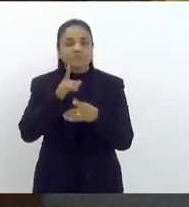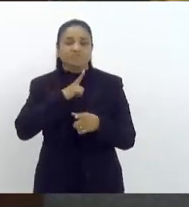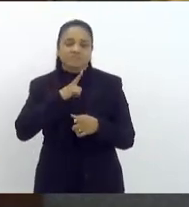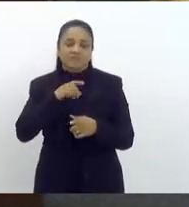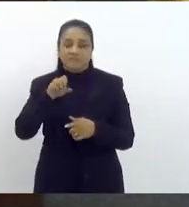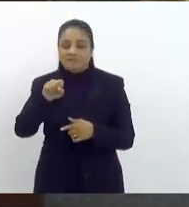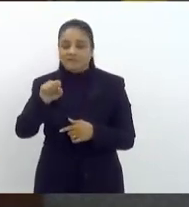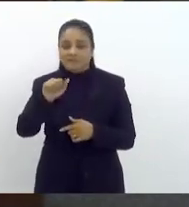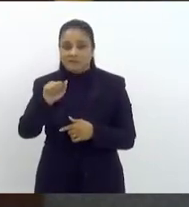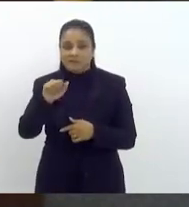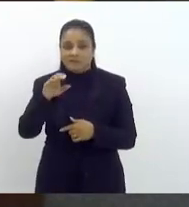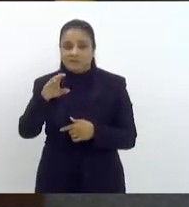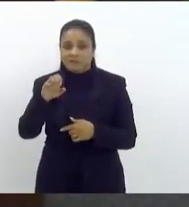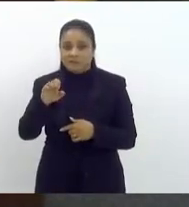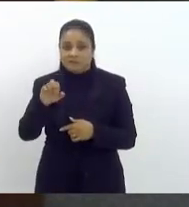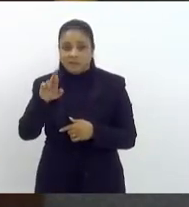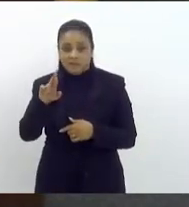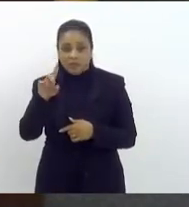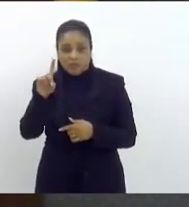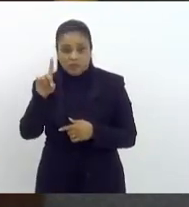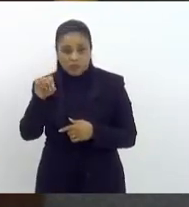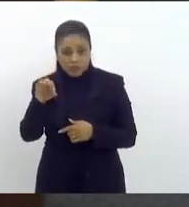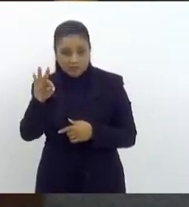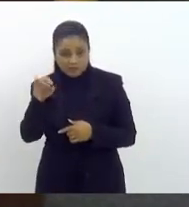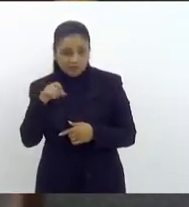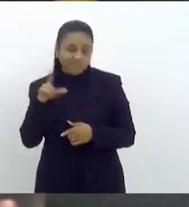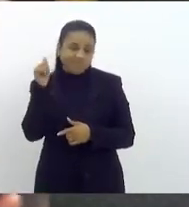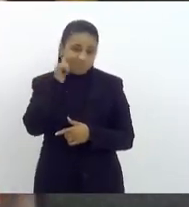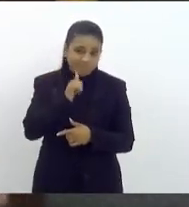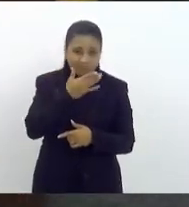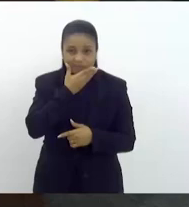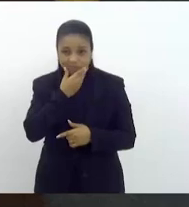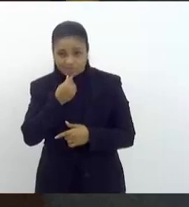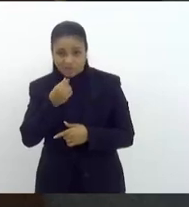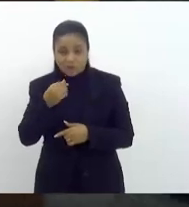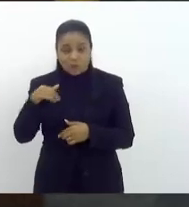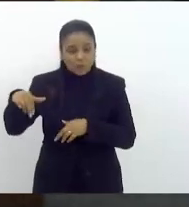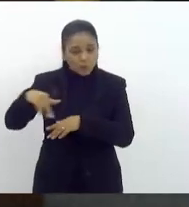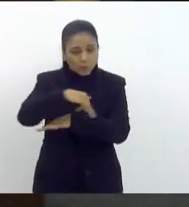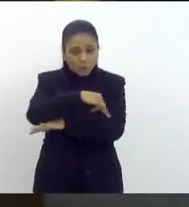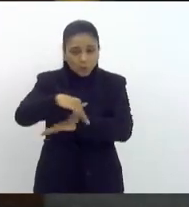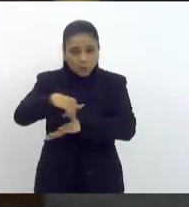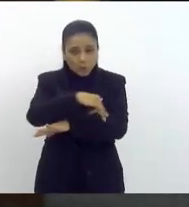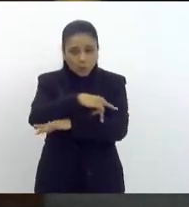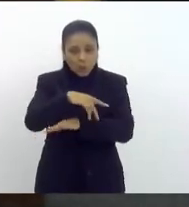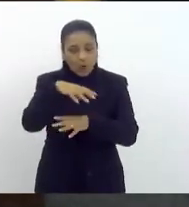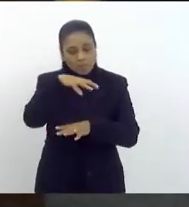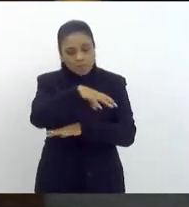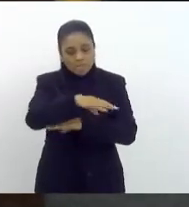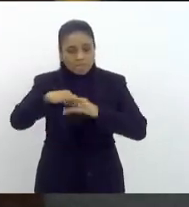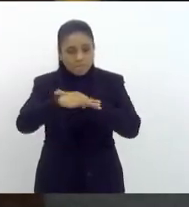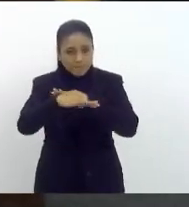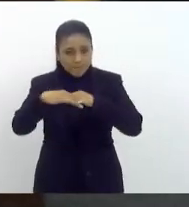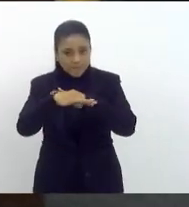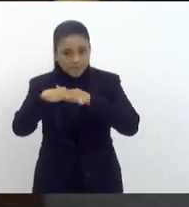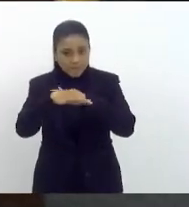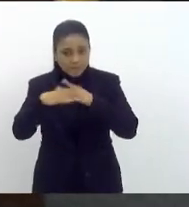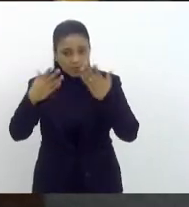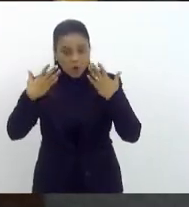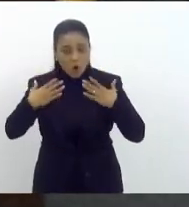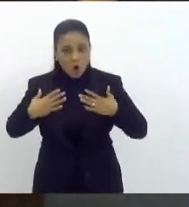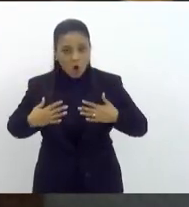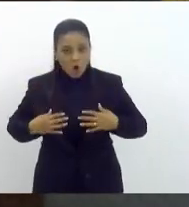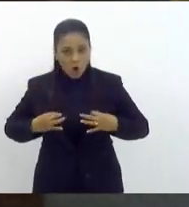sacerdotisas transitare muitas vezes pelas ruas da nossa região metropolitana de branco